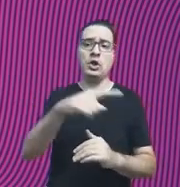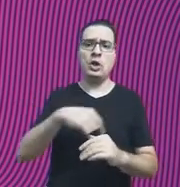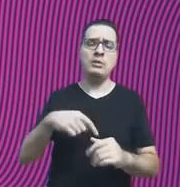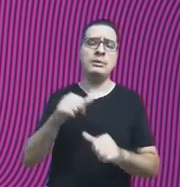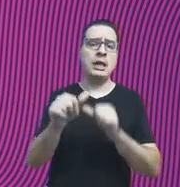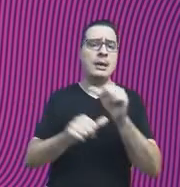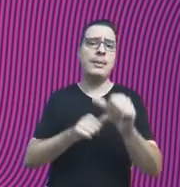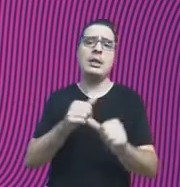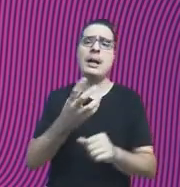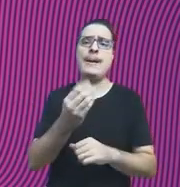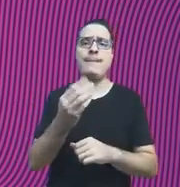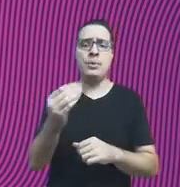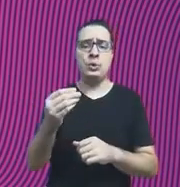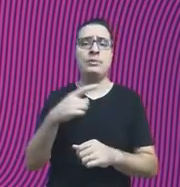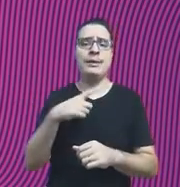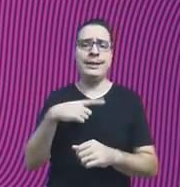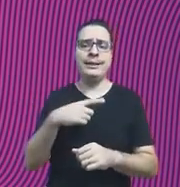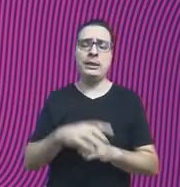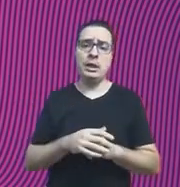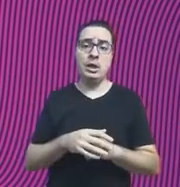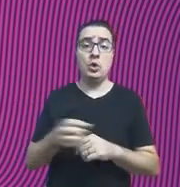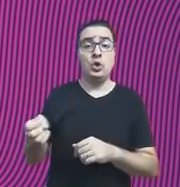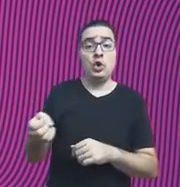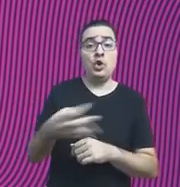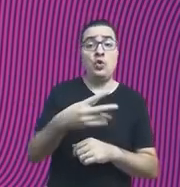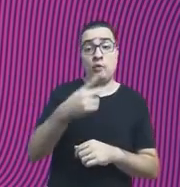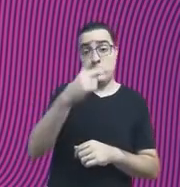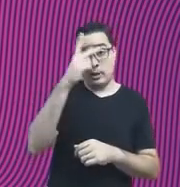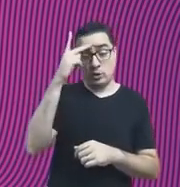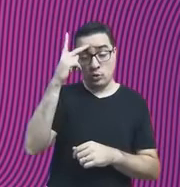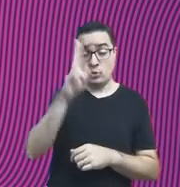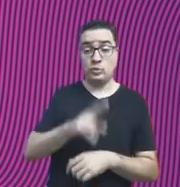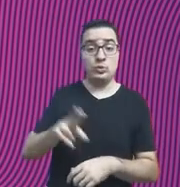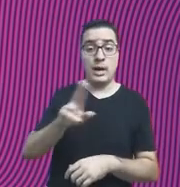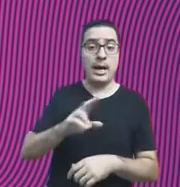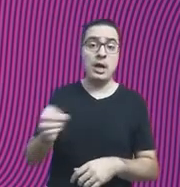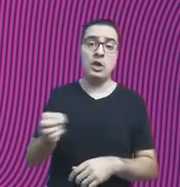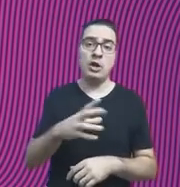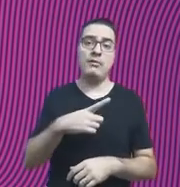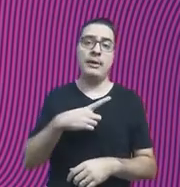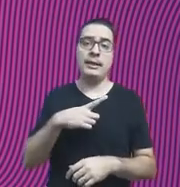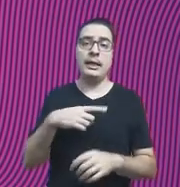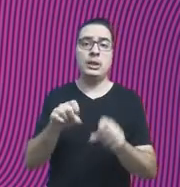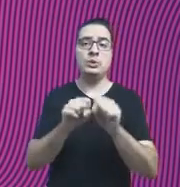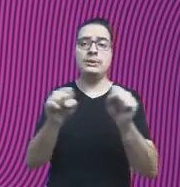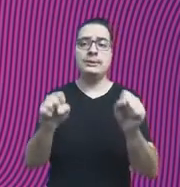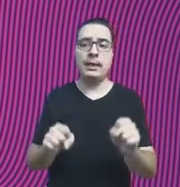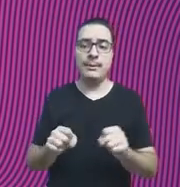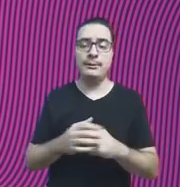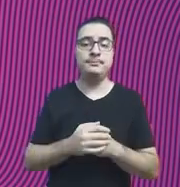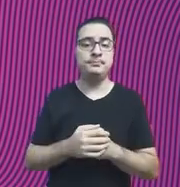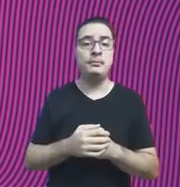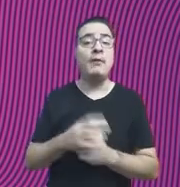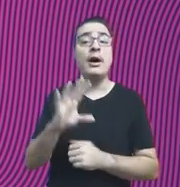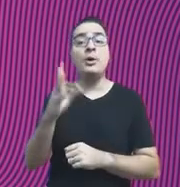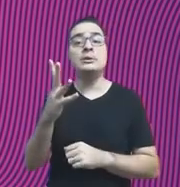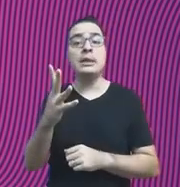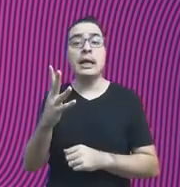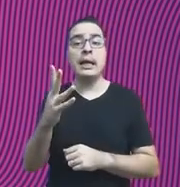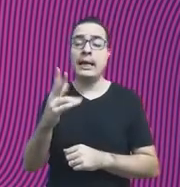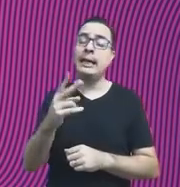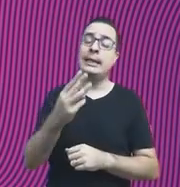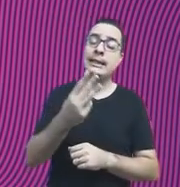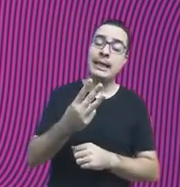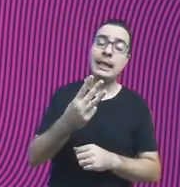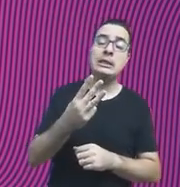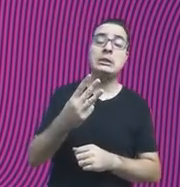pacto com o beneficiário, com o usuário do sistema. Então, o que vai acontecer daqui a 3, 4 anos? Eu vou mostrar para